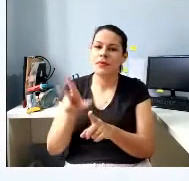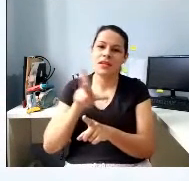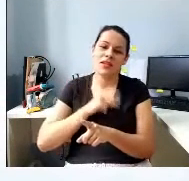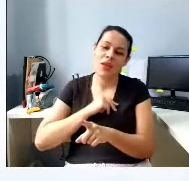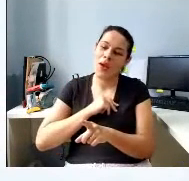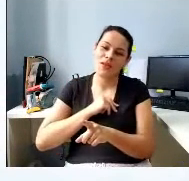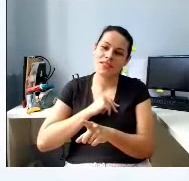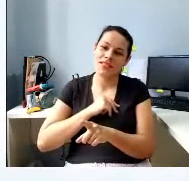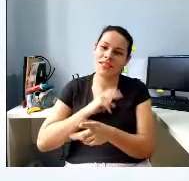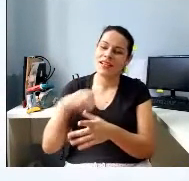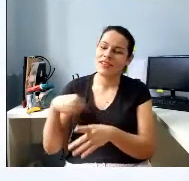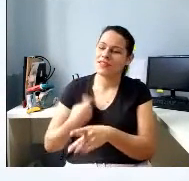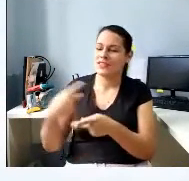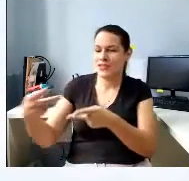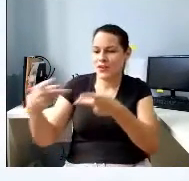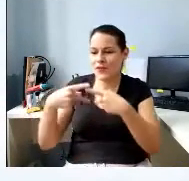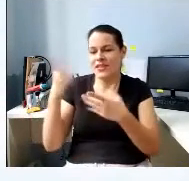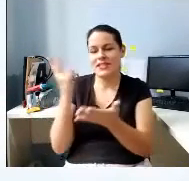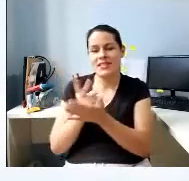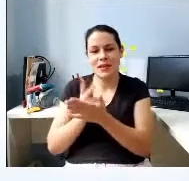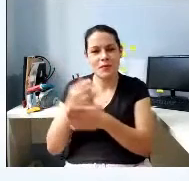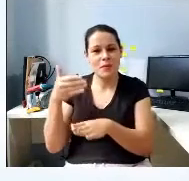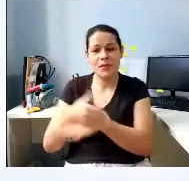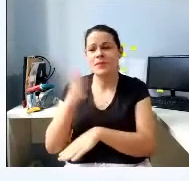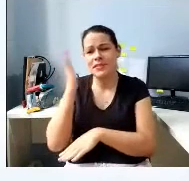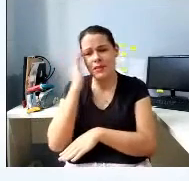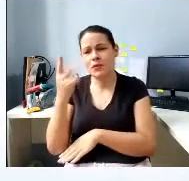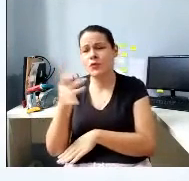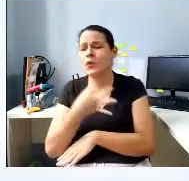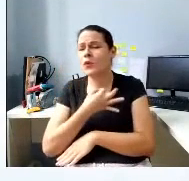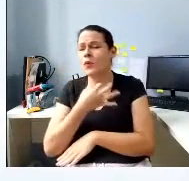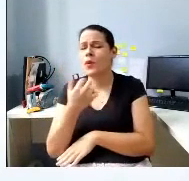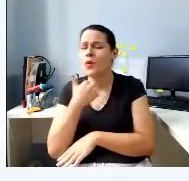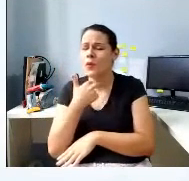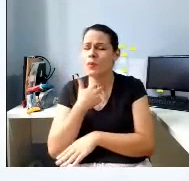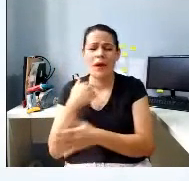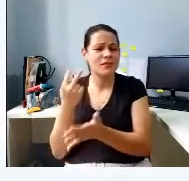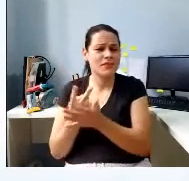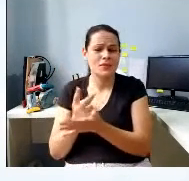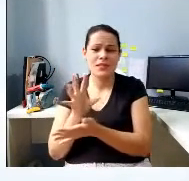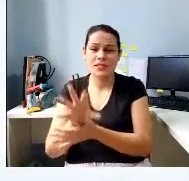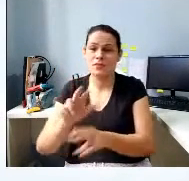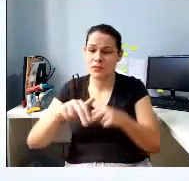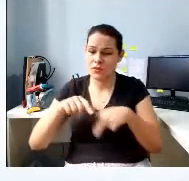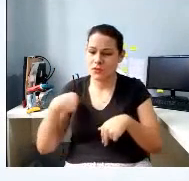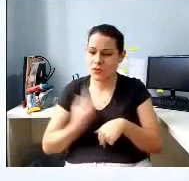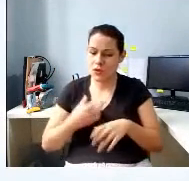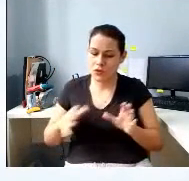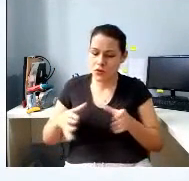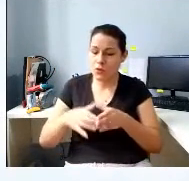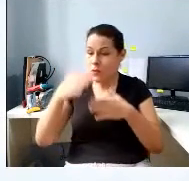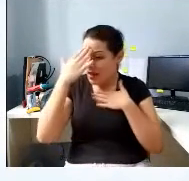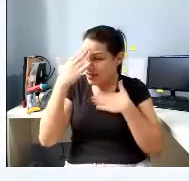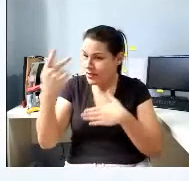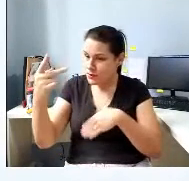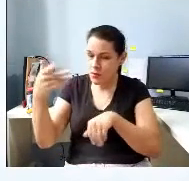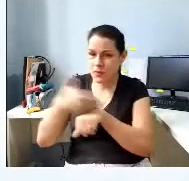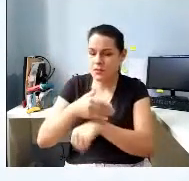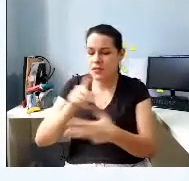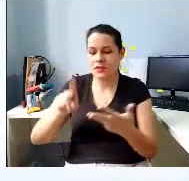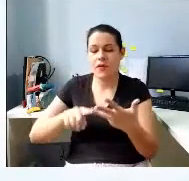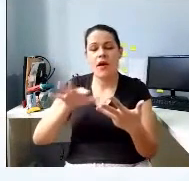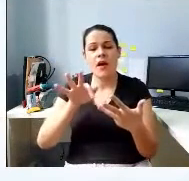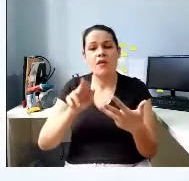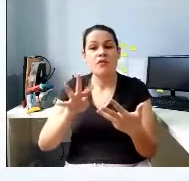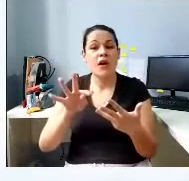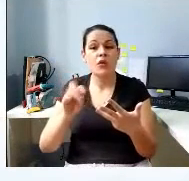gente chama e a gente sabe como você é ocupado, então os trabalhadores aqui agradecem muito, assim como o Fausto também, da mesma